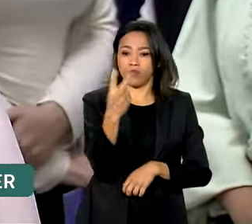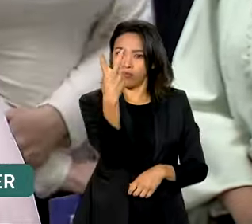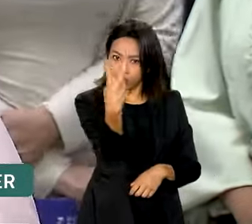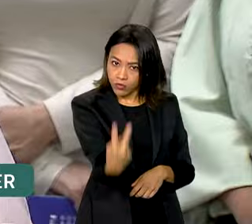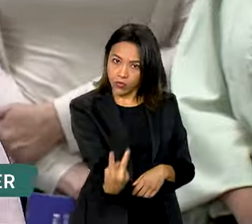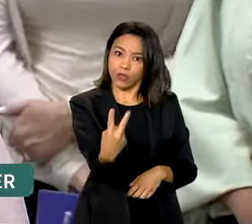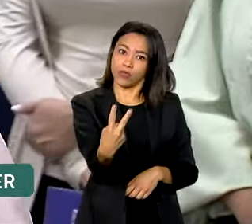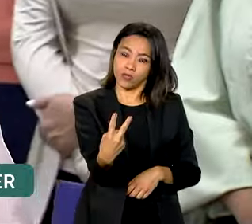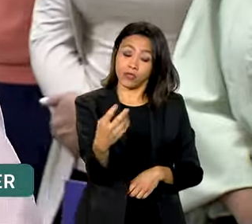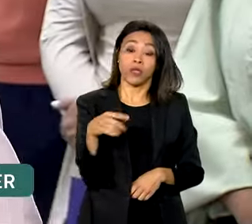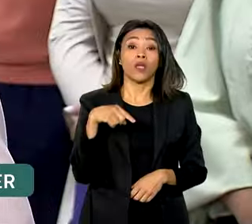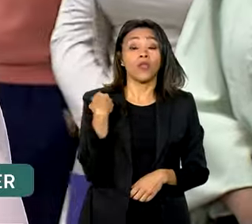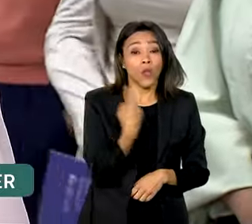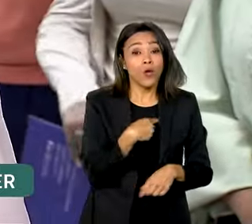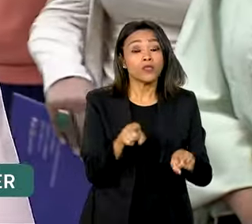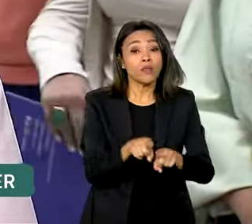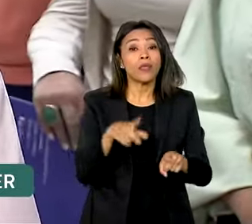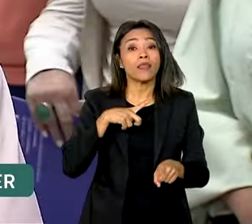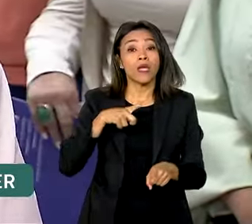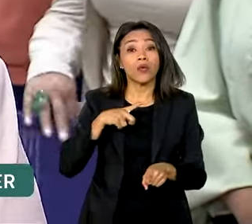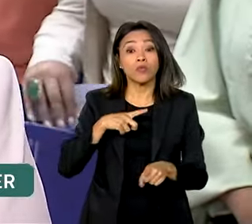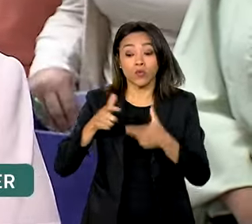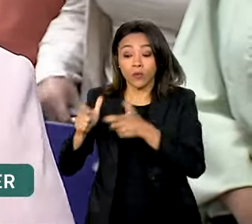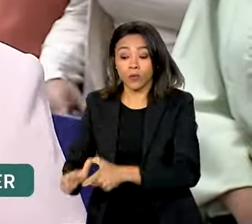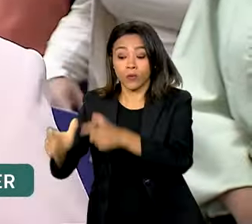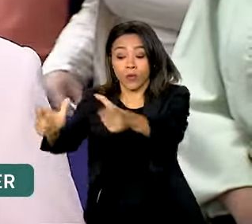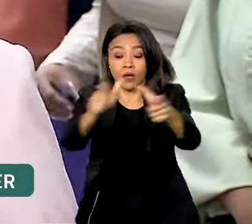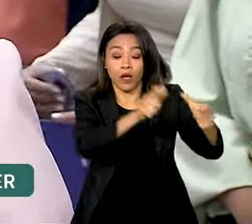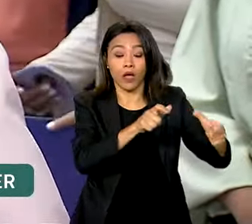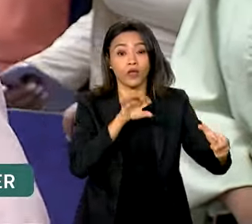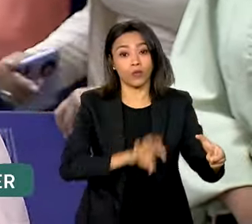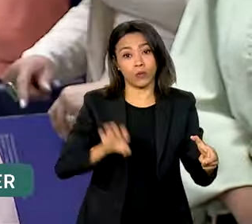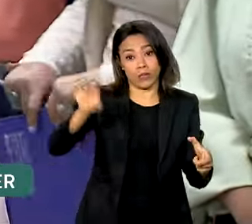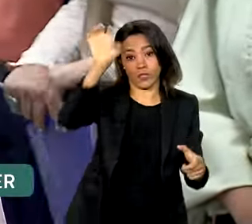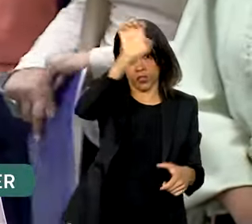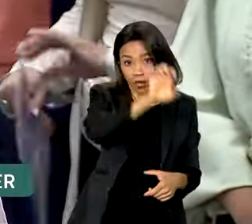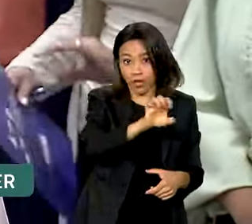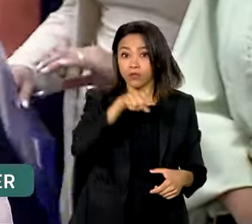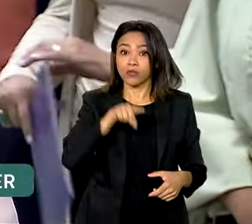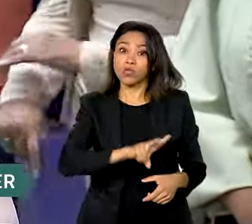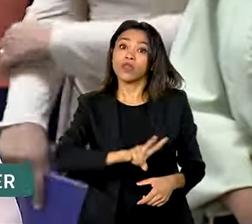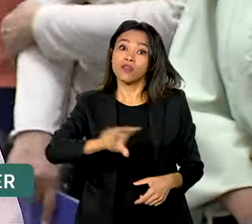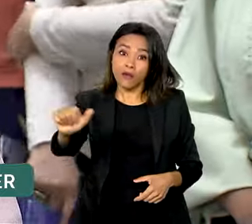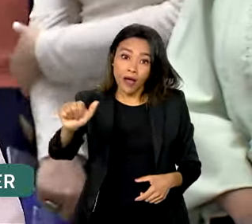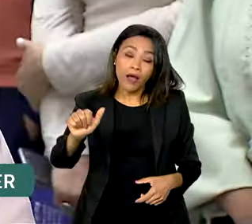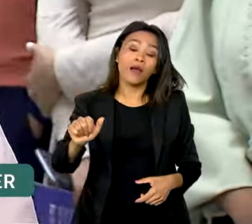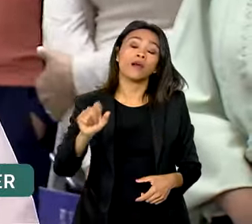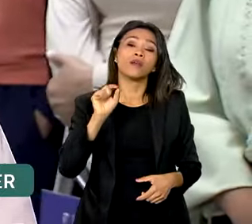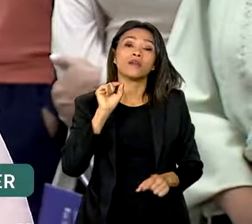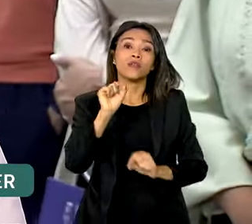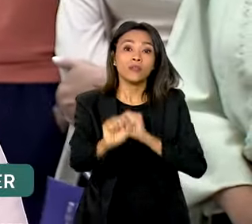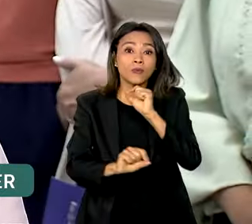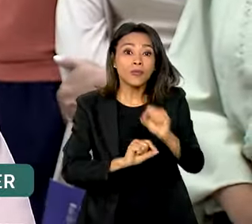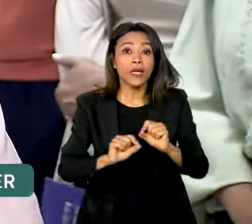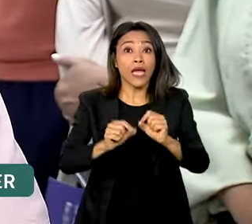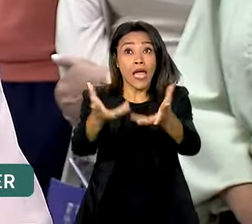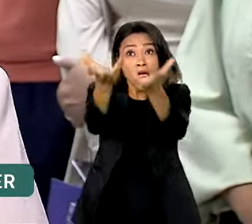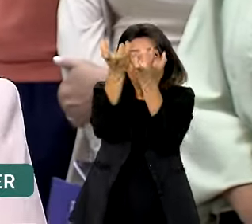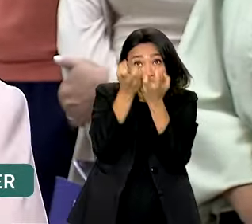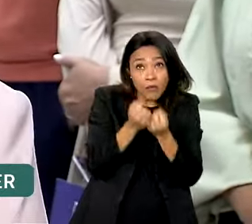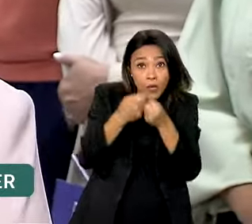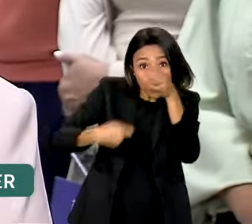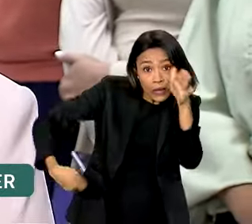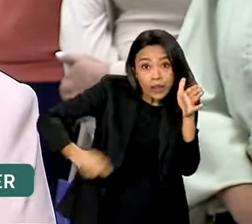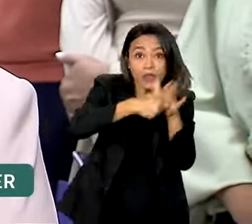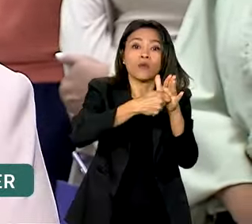partir de agora, nós também temos os pontos focais nos estados, né, que vão estar respondendo aquilo que foi as denúncias que estão